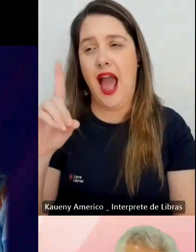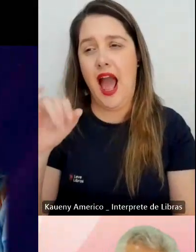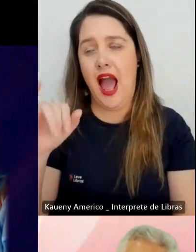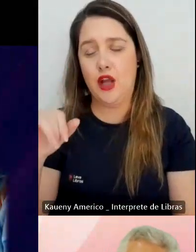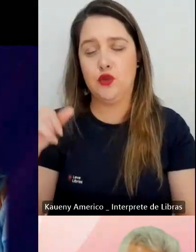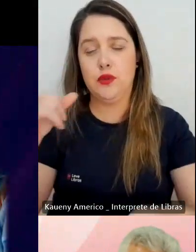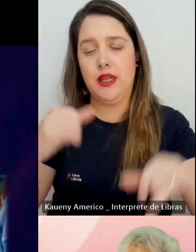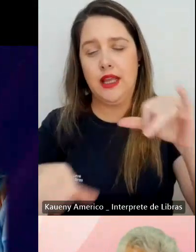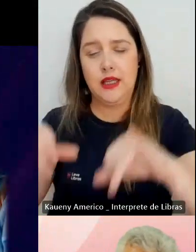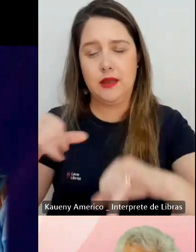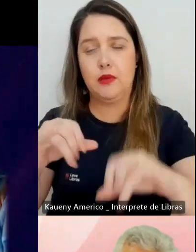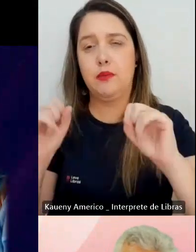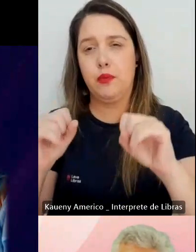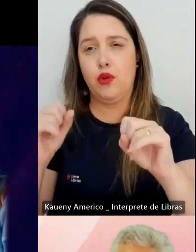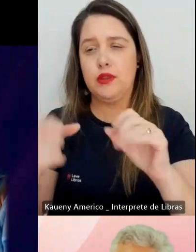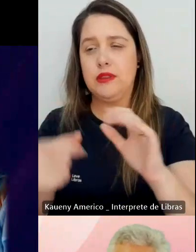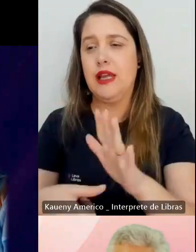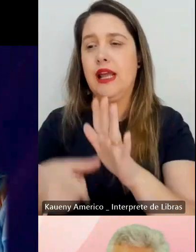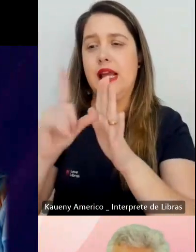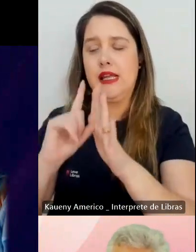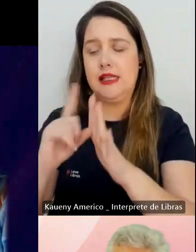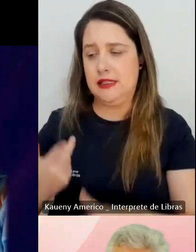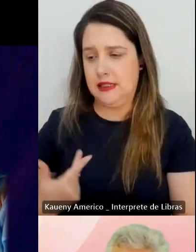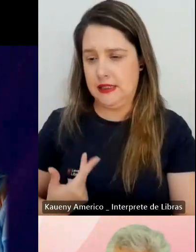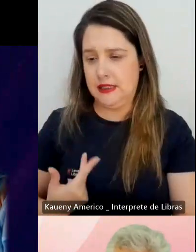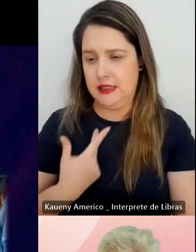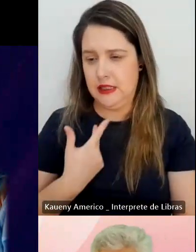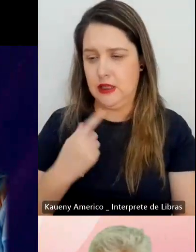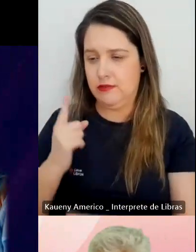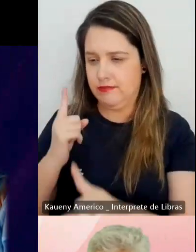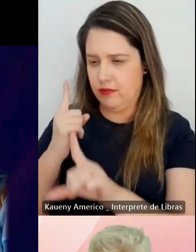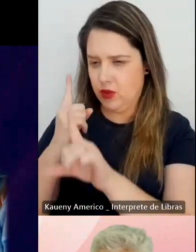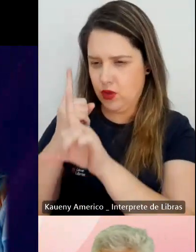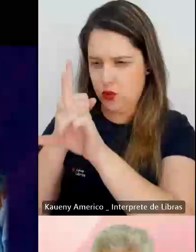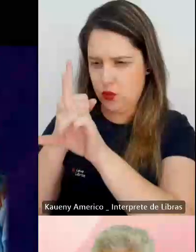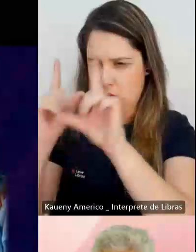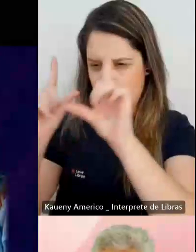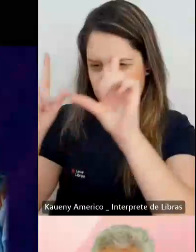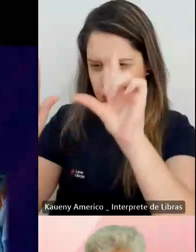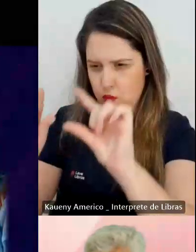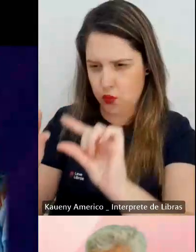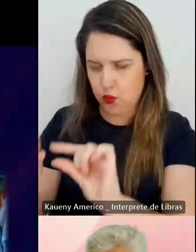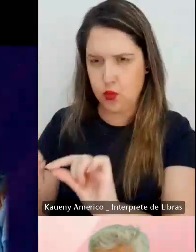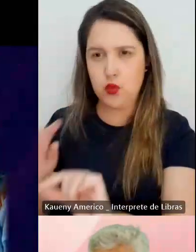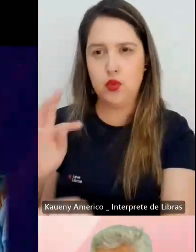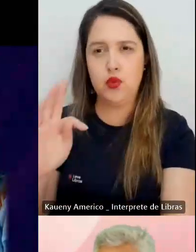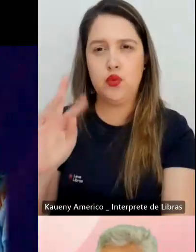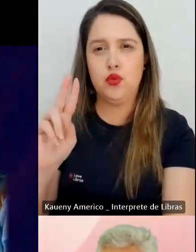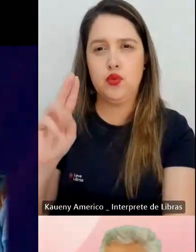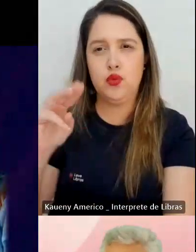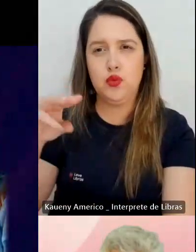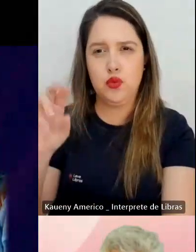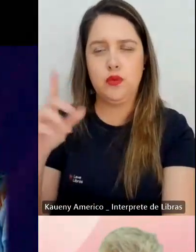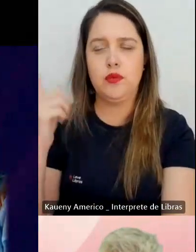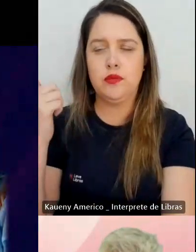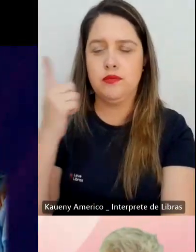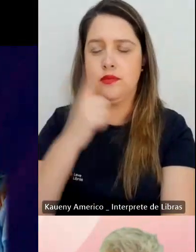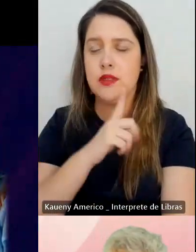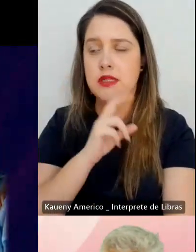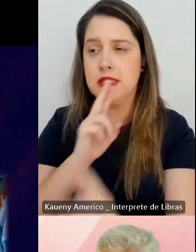realizadas antes da cirurgia, para que haja uma diminuição desse tumor e para que o resultado cirúrgico seja